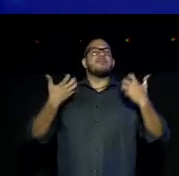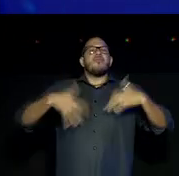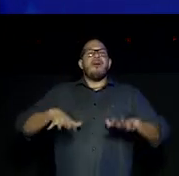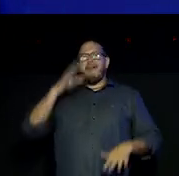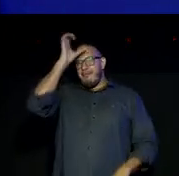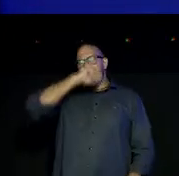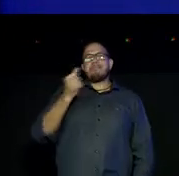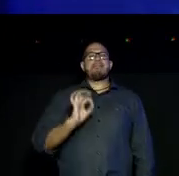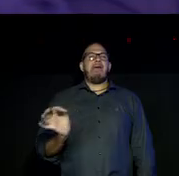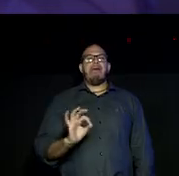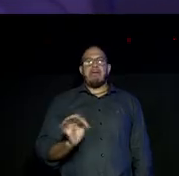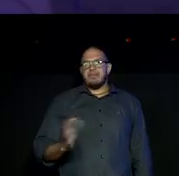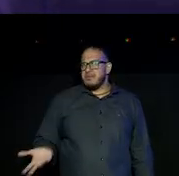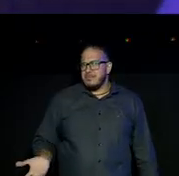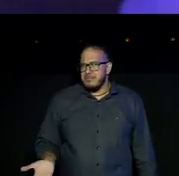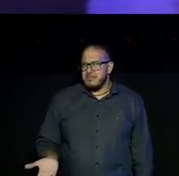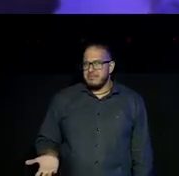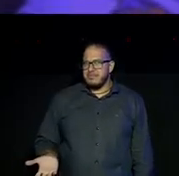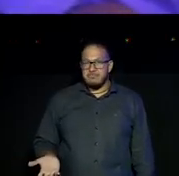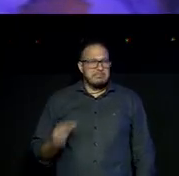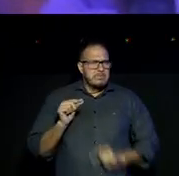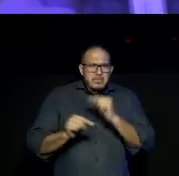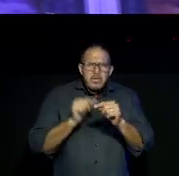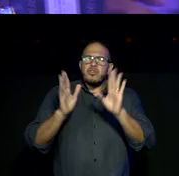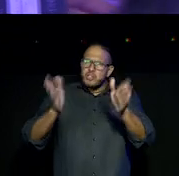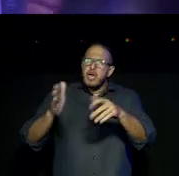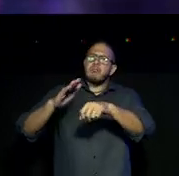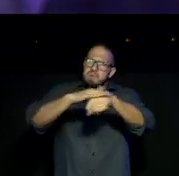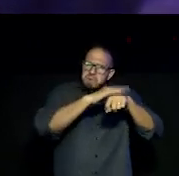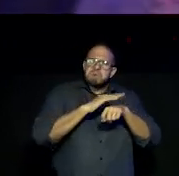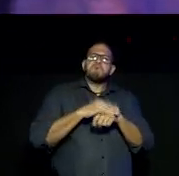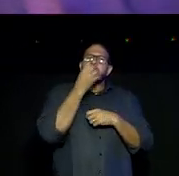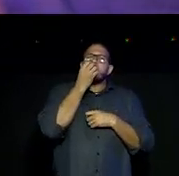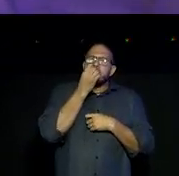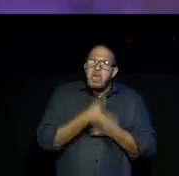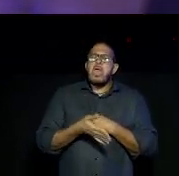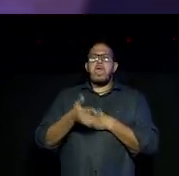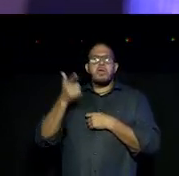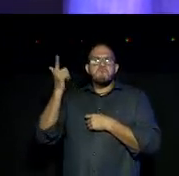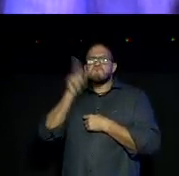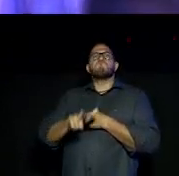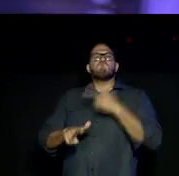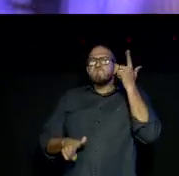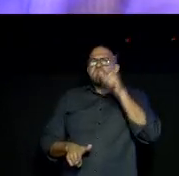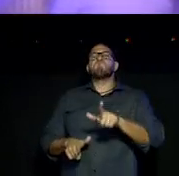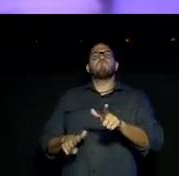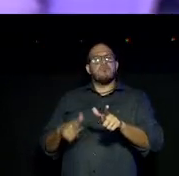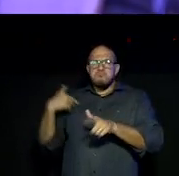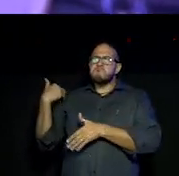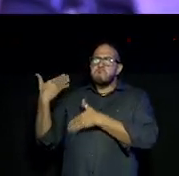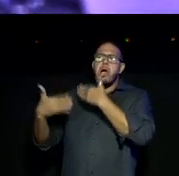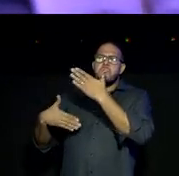aprender nada, absolutamente nada, de quem já jogou bem, de quem saiu do outro lado vitorioso, de quem deixou